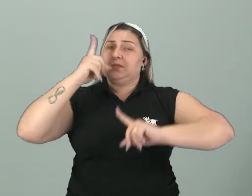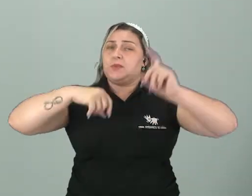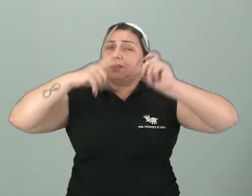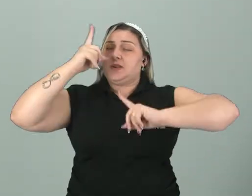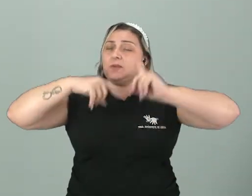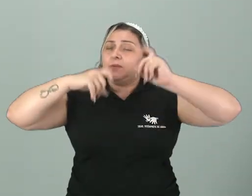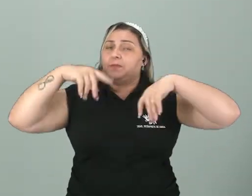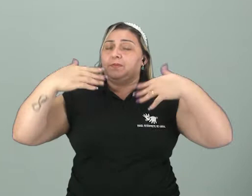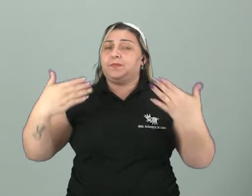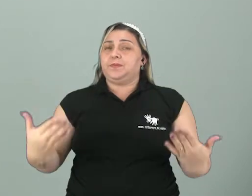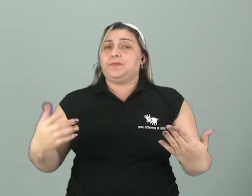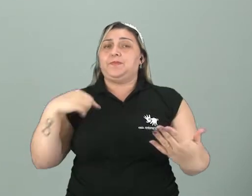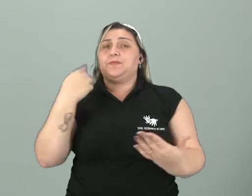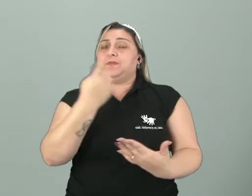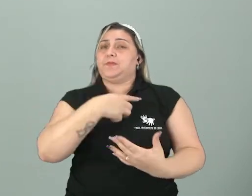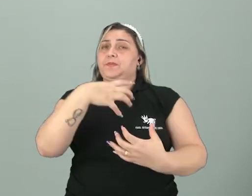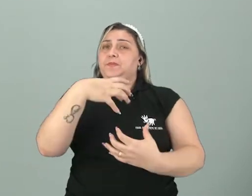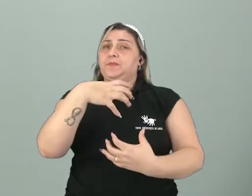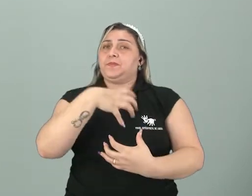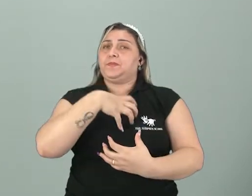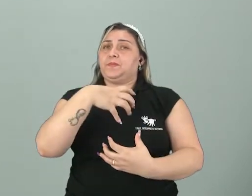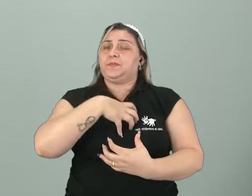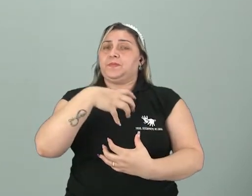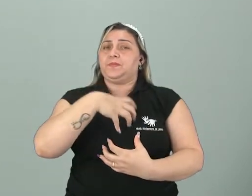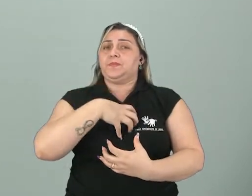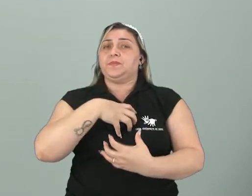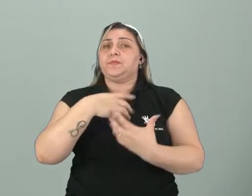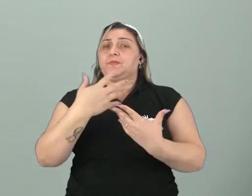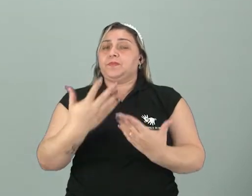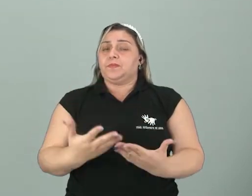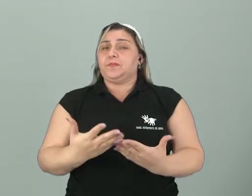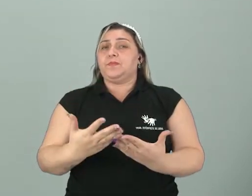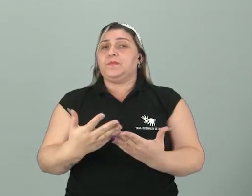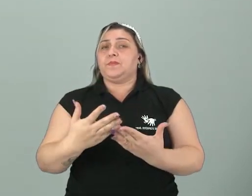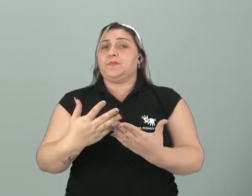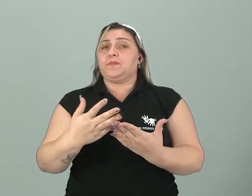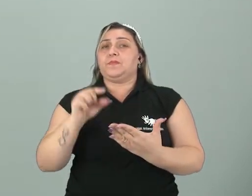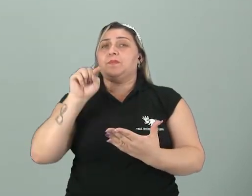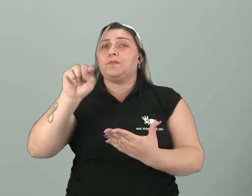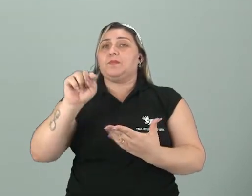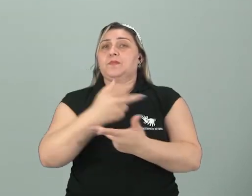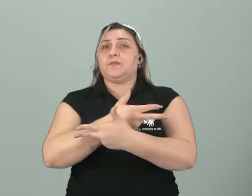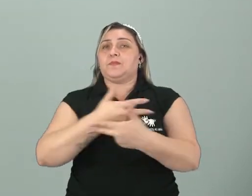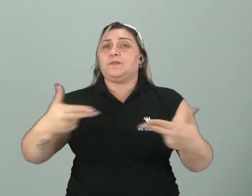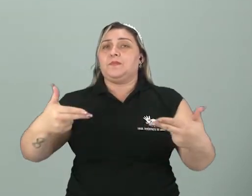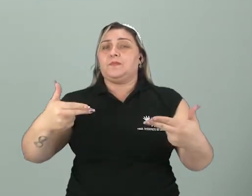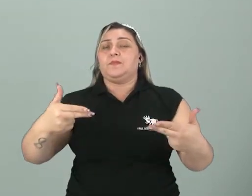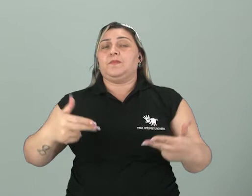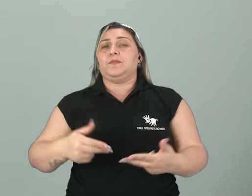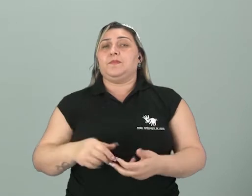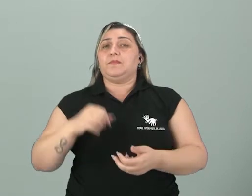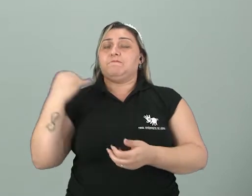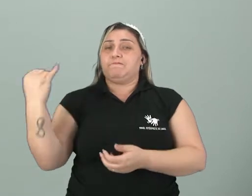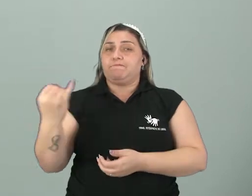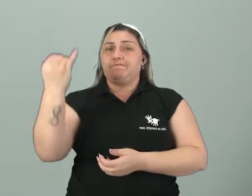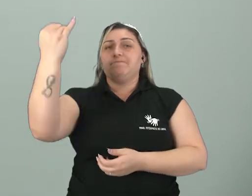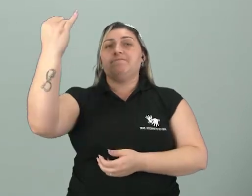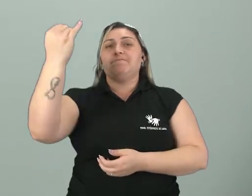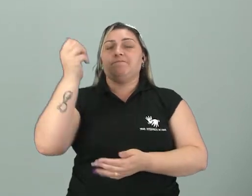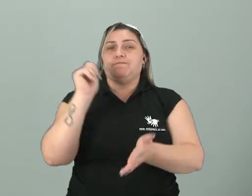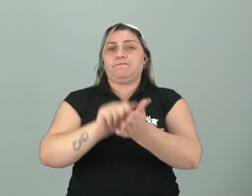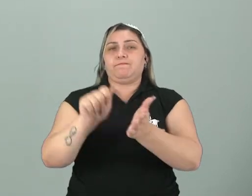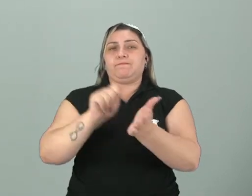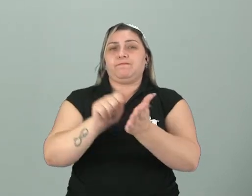expressões faciais, nossos gestos, é por meio dos sinais de pontuação. Então vejam que eles são extremamente importantes